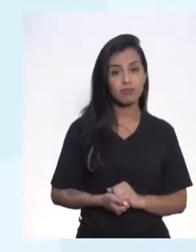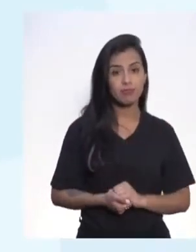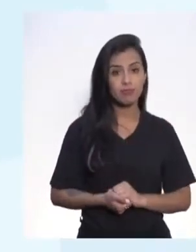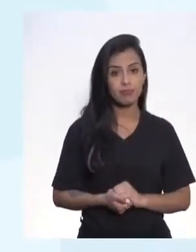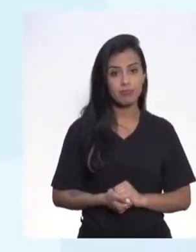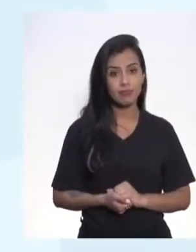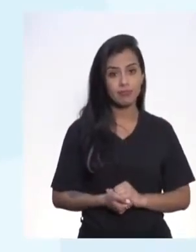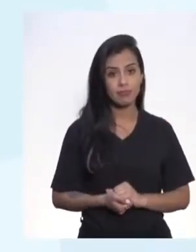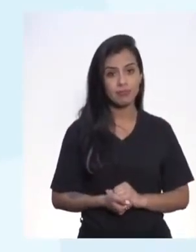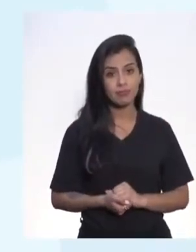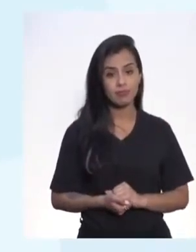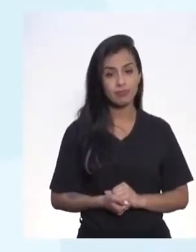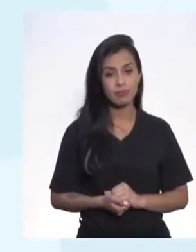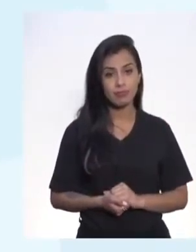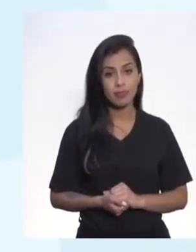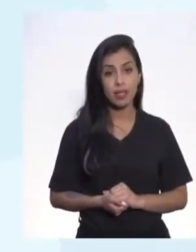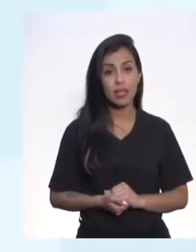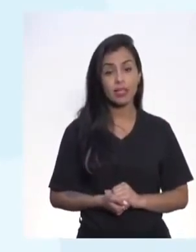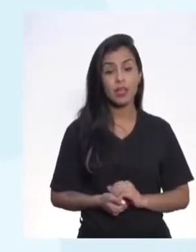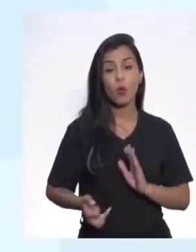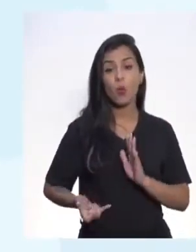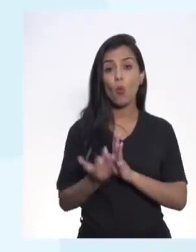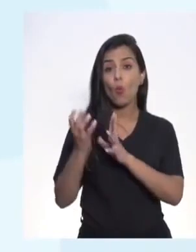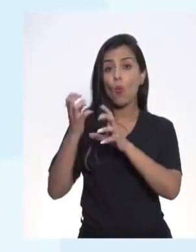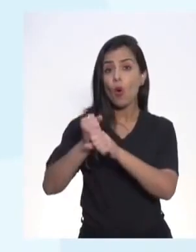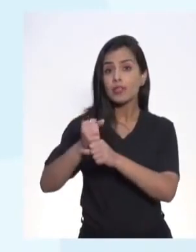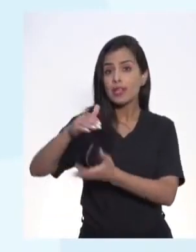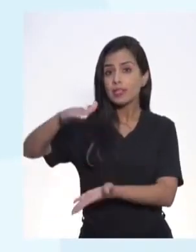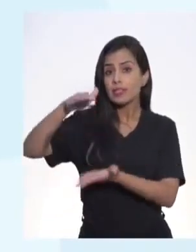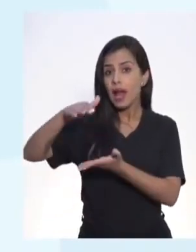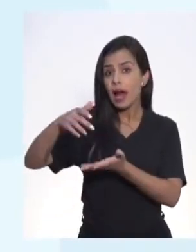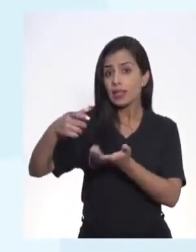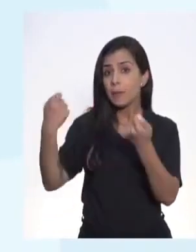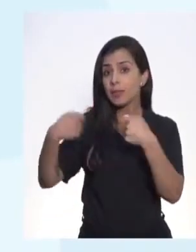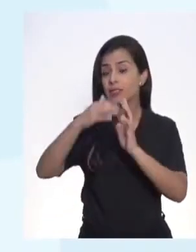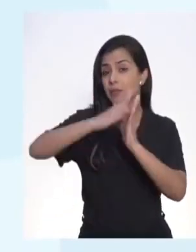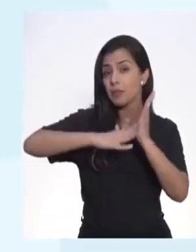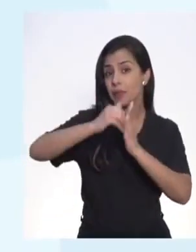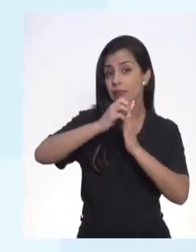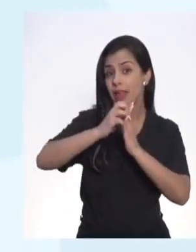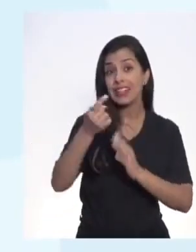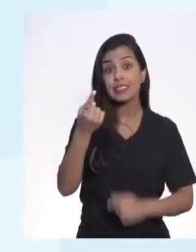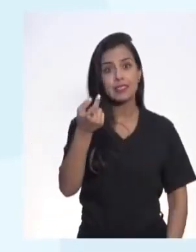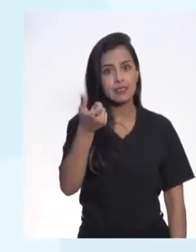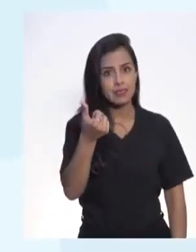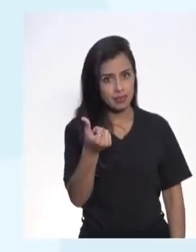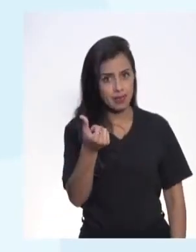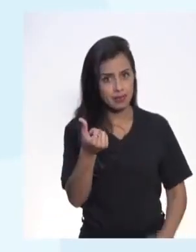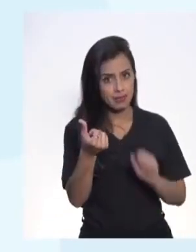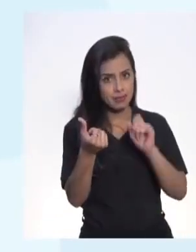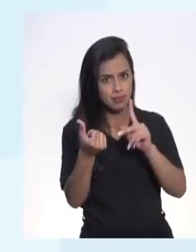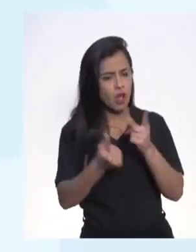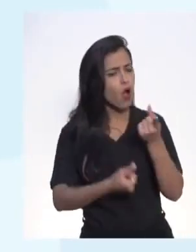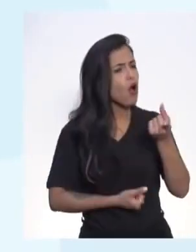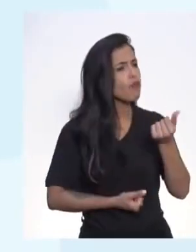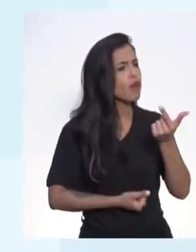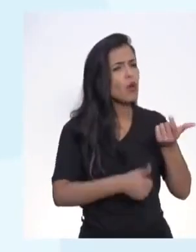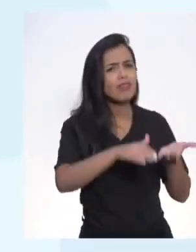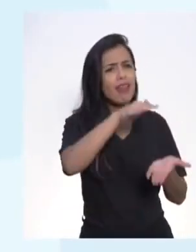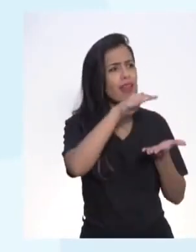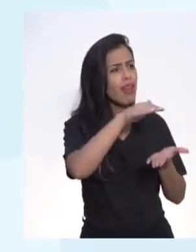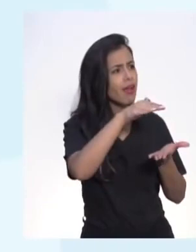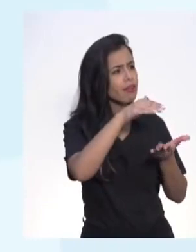Sobra nada. Quer dizer que ele precisa de 16 latas. Tá, quanto que é o preço de cada lata, professora Inês? Neste produto,